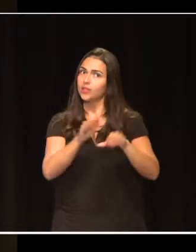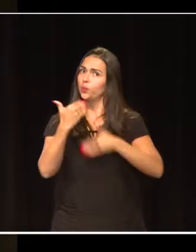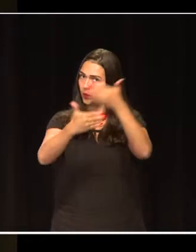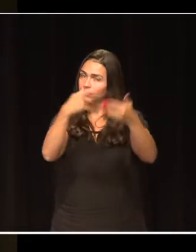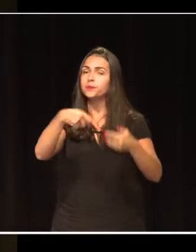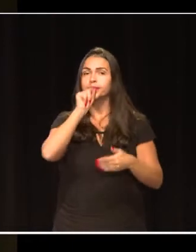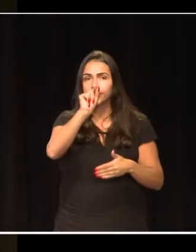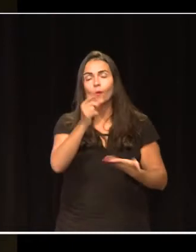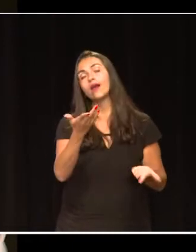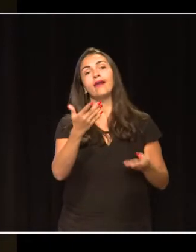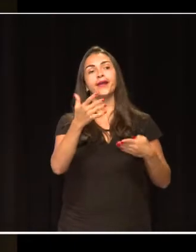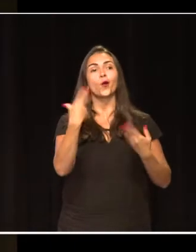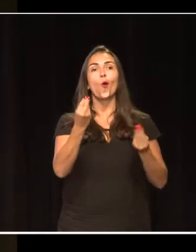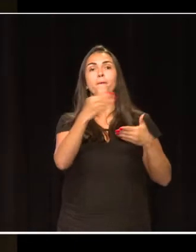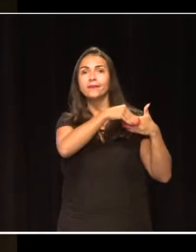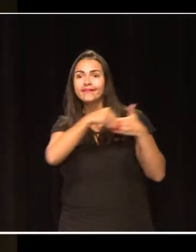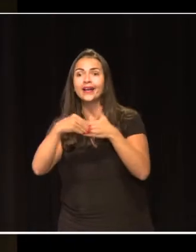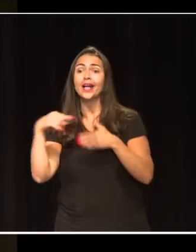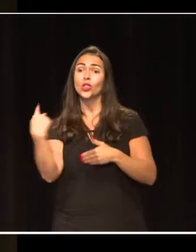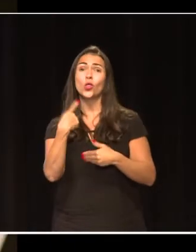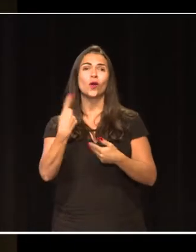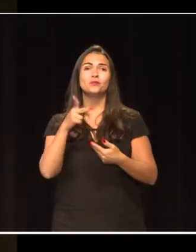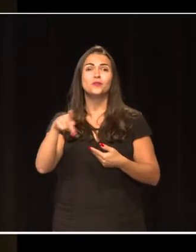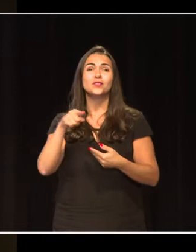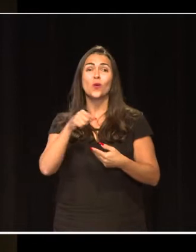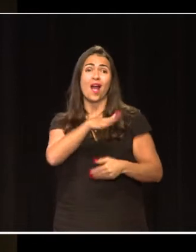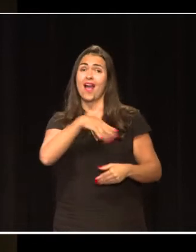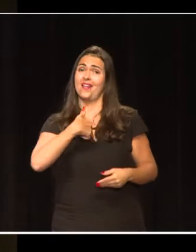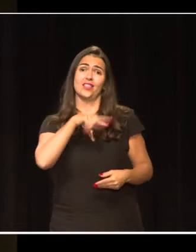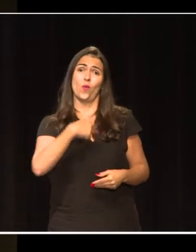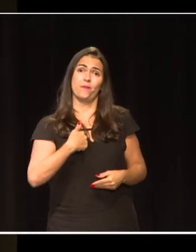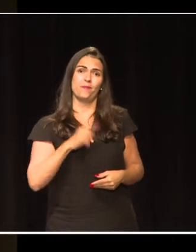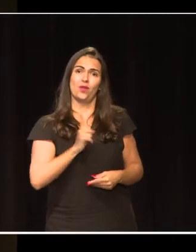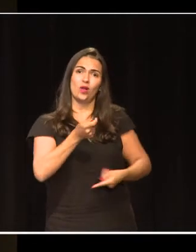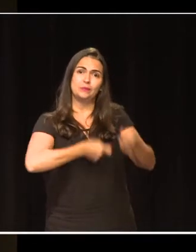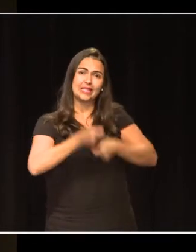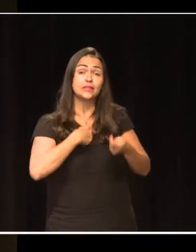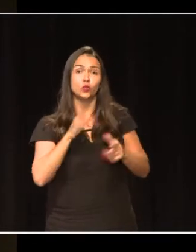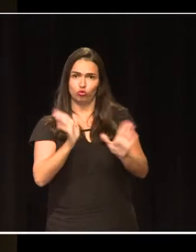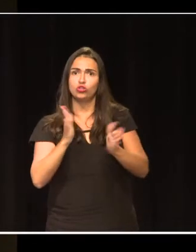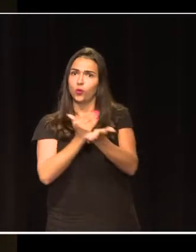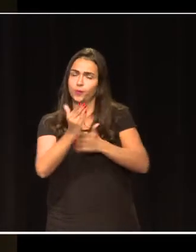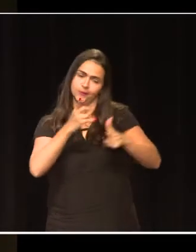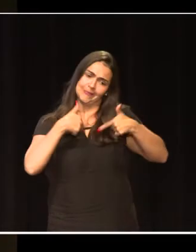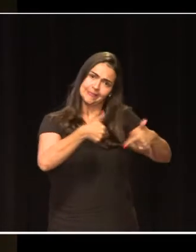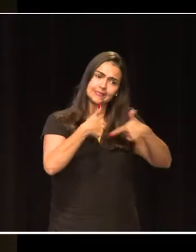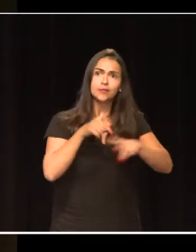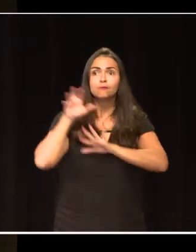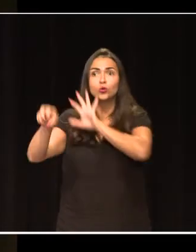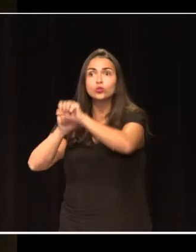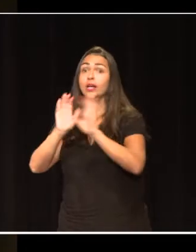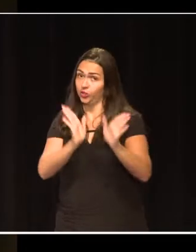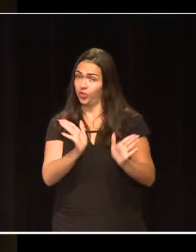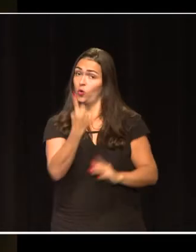direção, e aí nós, professores, precisamos atuar em outra área que não é a nossa, é uma parte mais administrativa, a gente está tentando formar. A gente formou